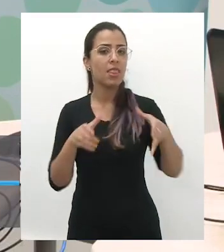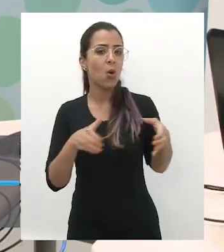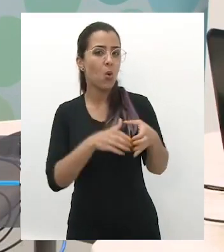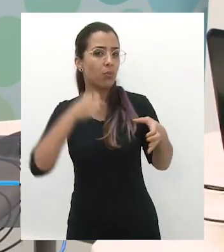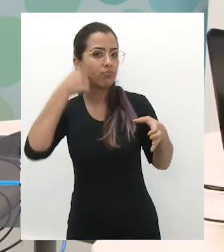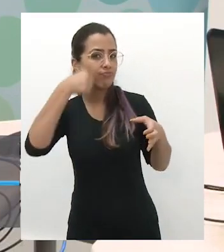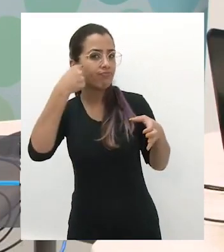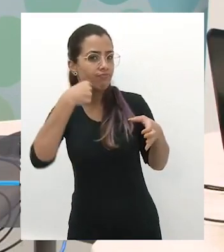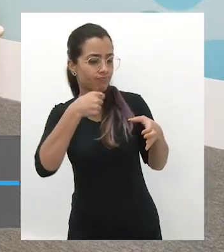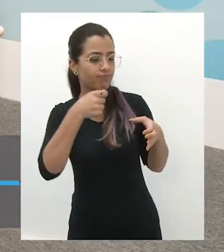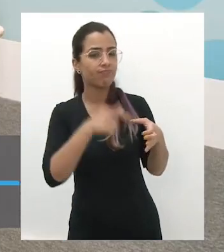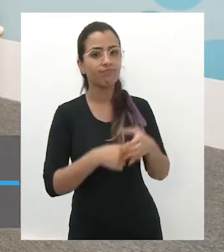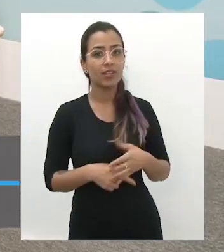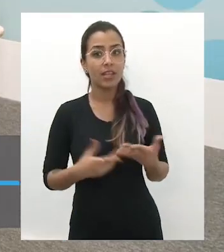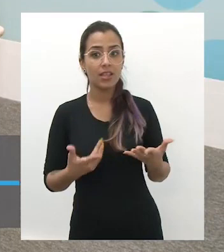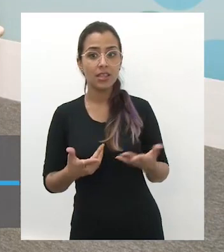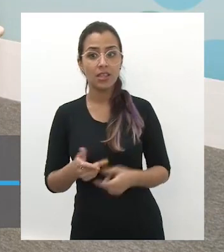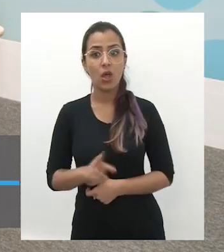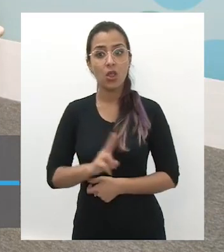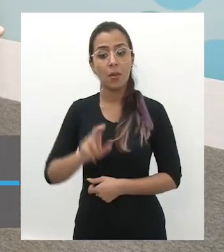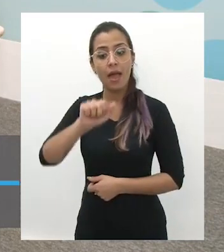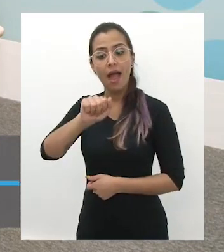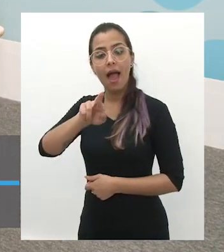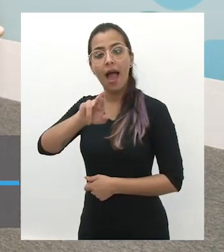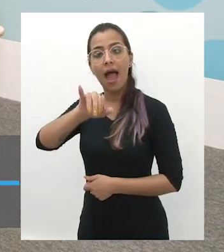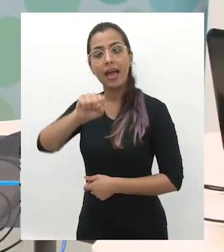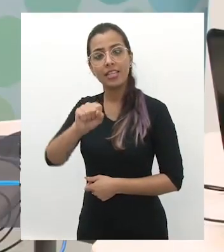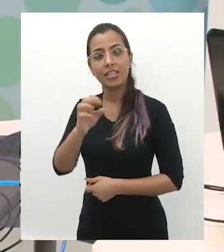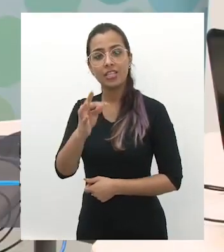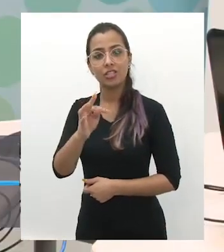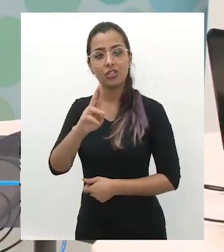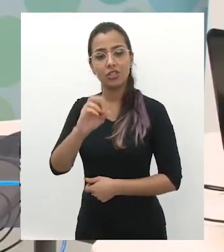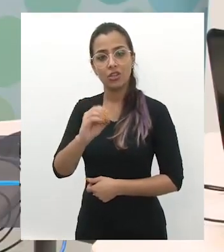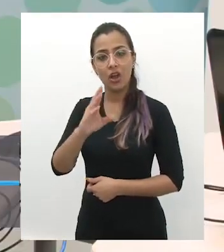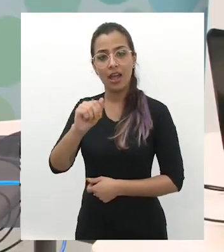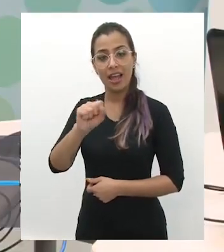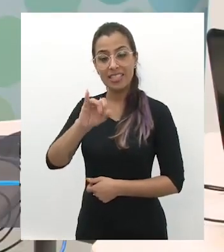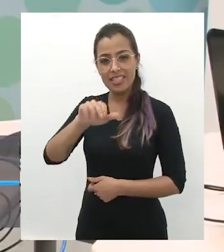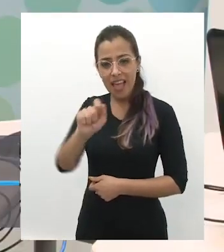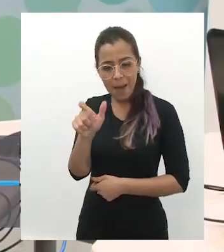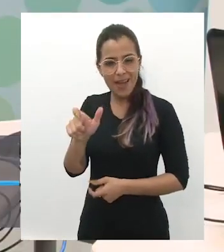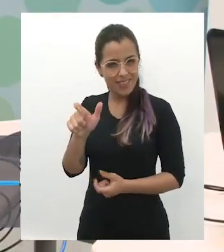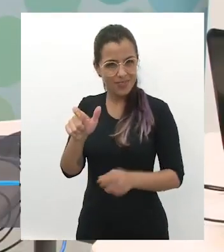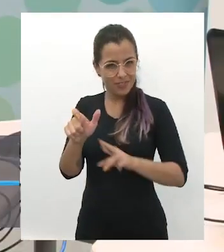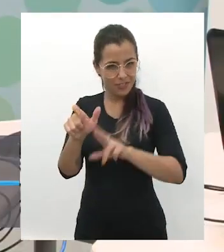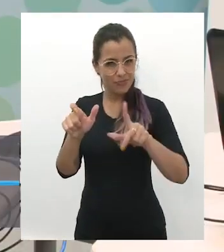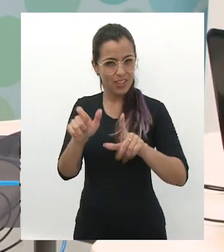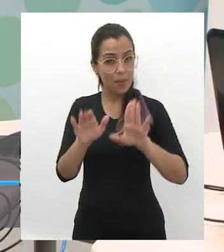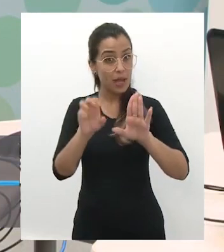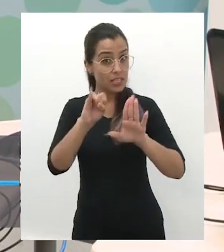aristocracia. Nossa, vou colocar no meu cachorrinho esse nome, né? Aristocracia, né? É uma palavra diferente aí, mas quando